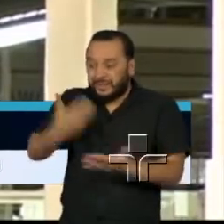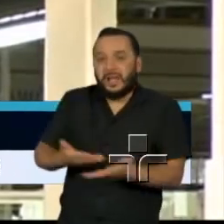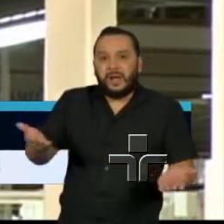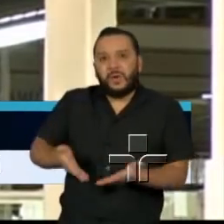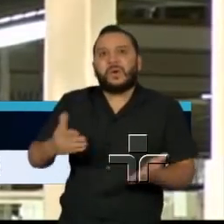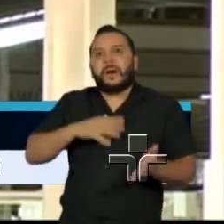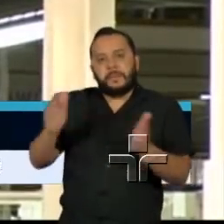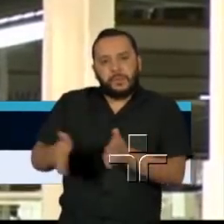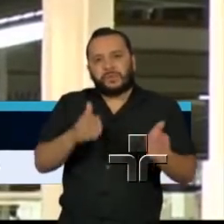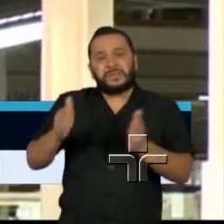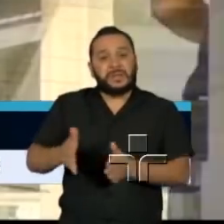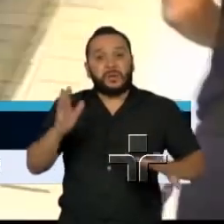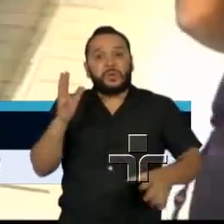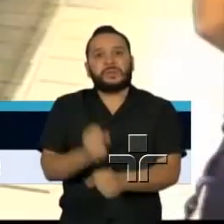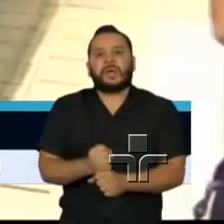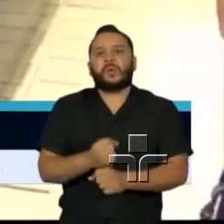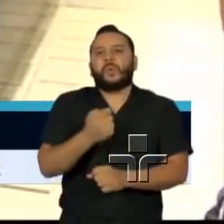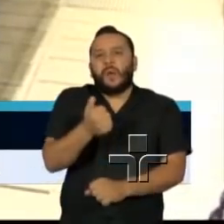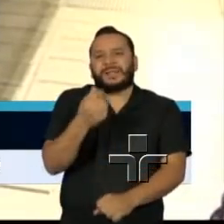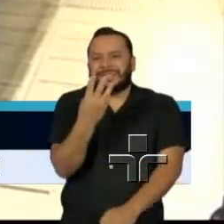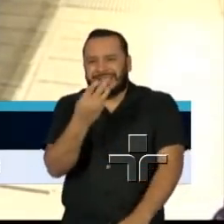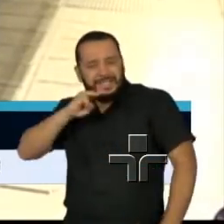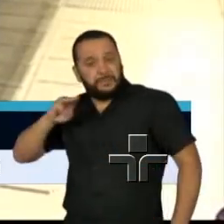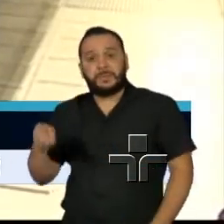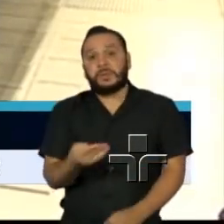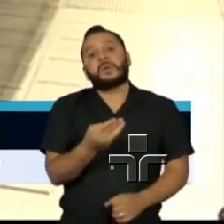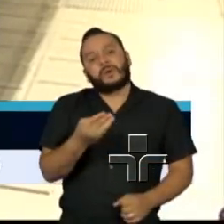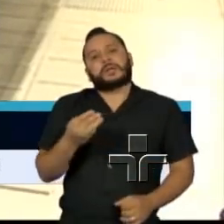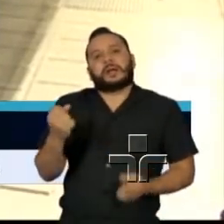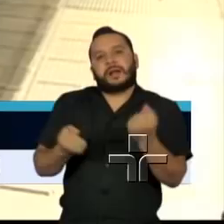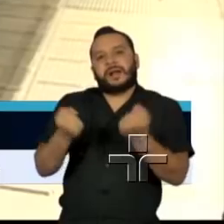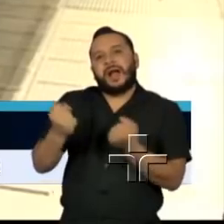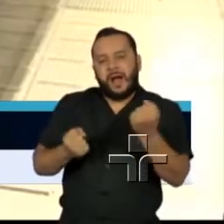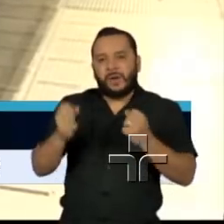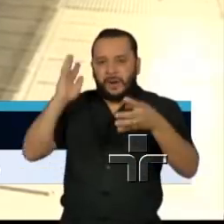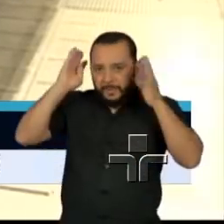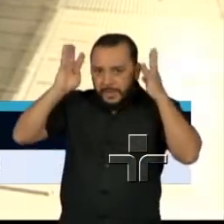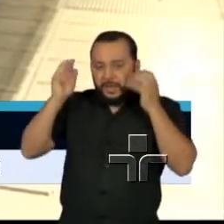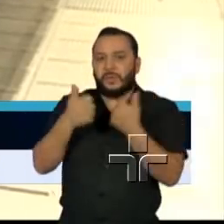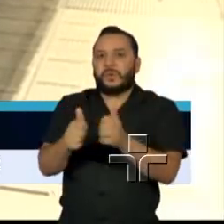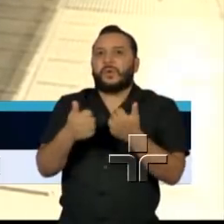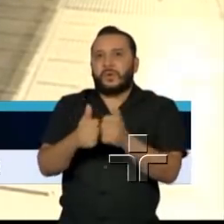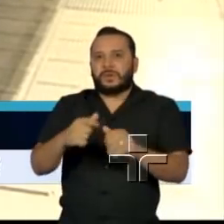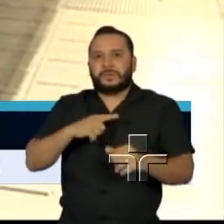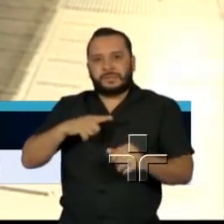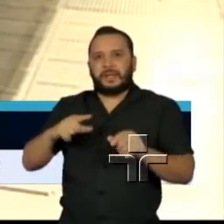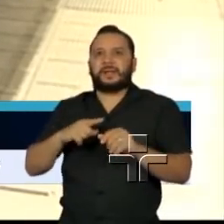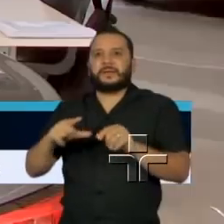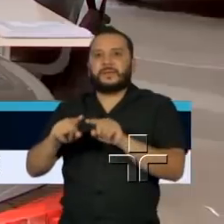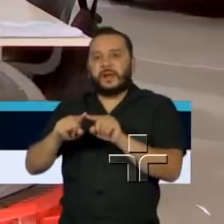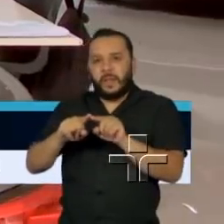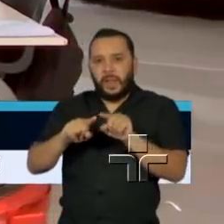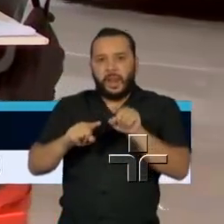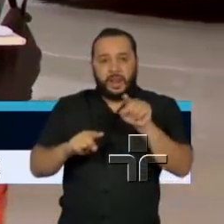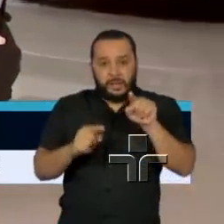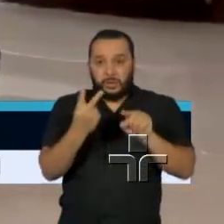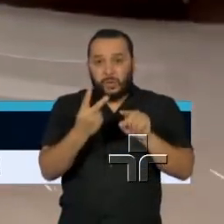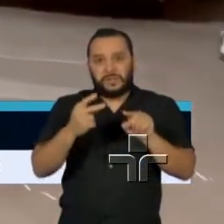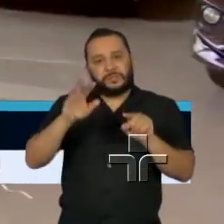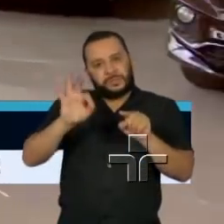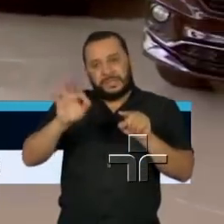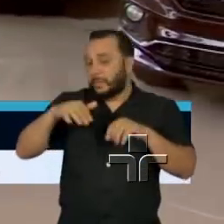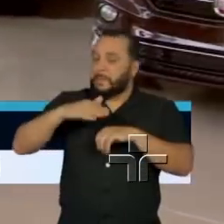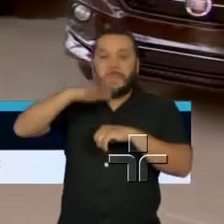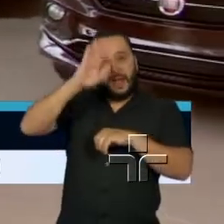3 milhões de carros leves, caminhões e ônibus. A alta é de mais de 2% em relação a 2018. Os dados são